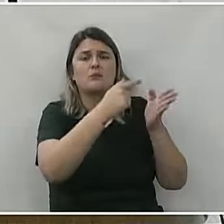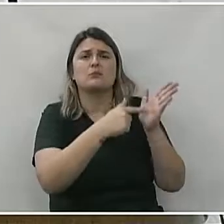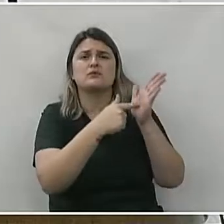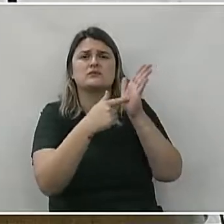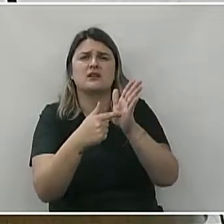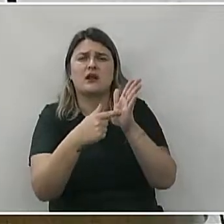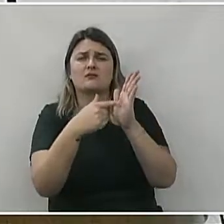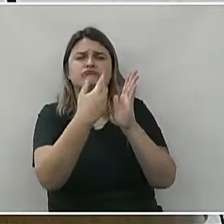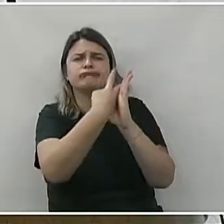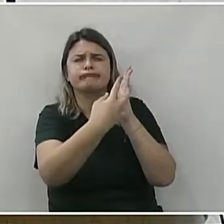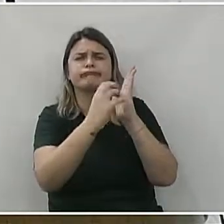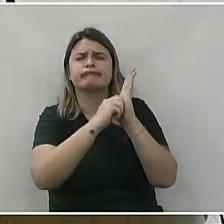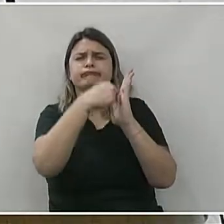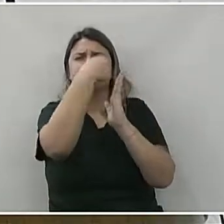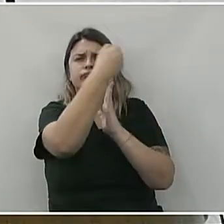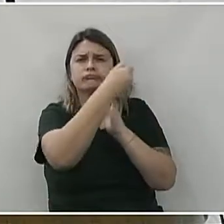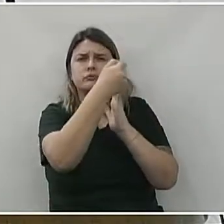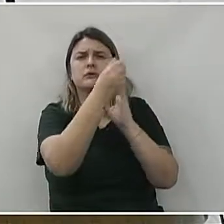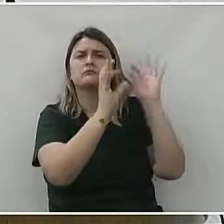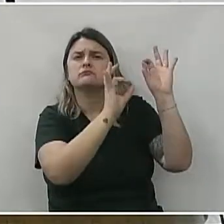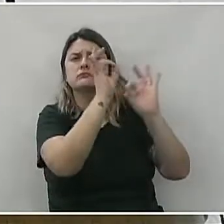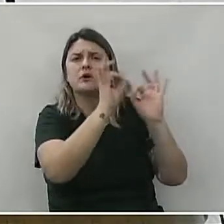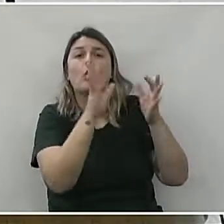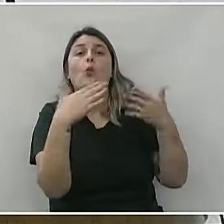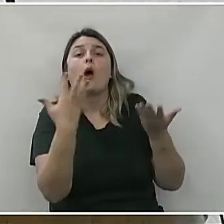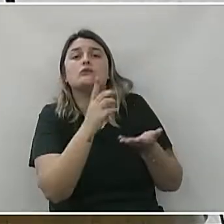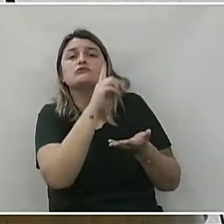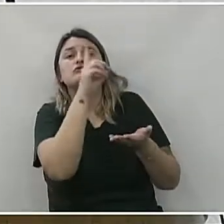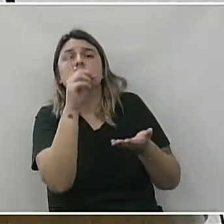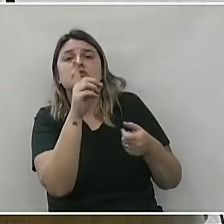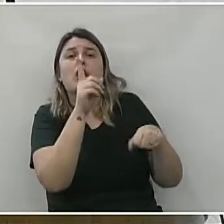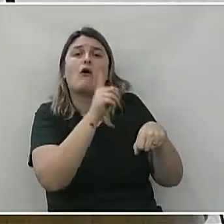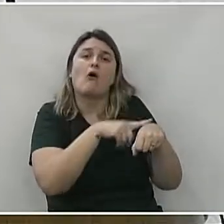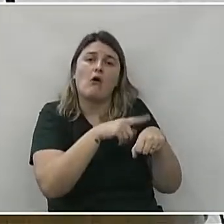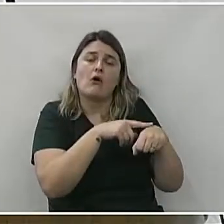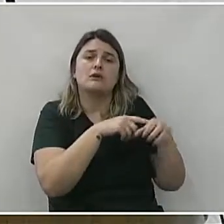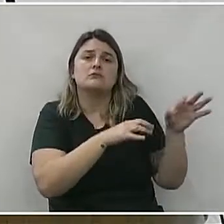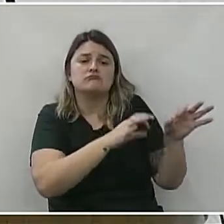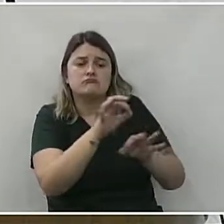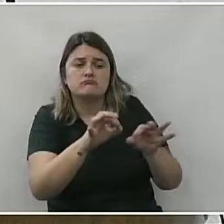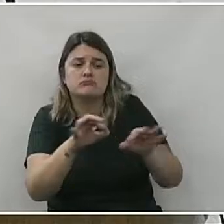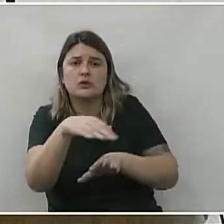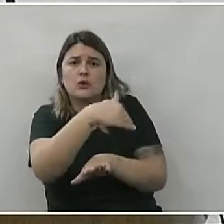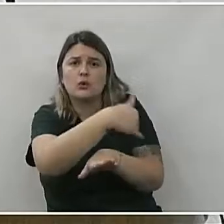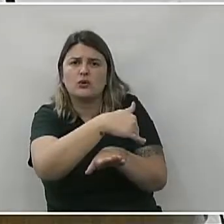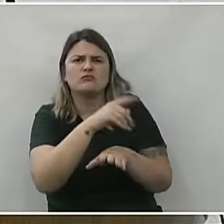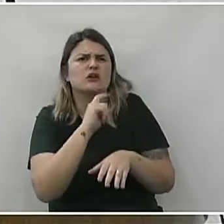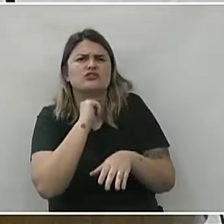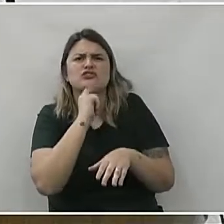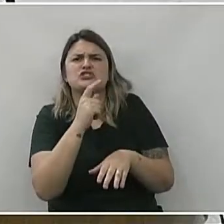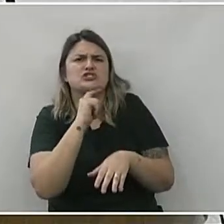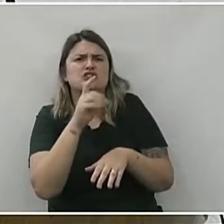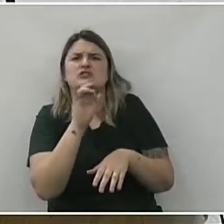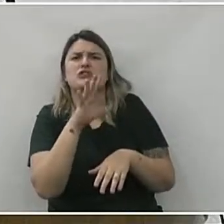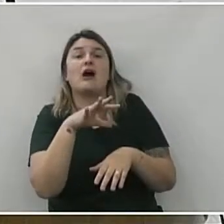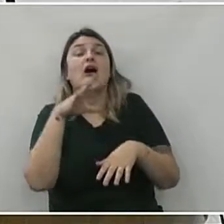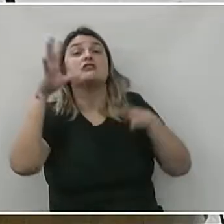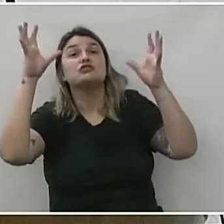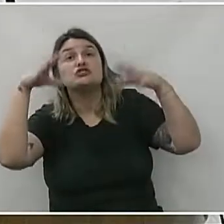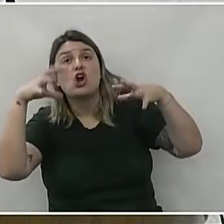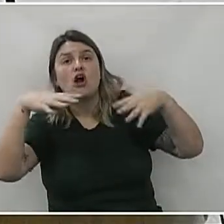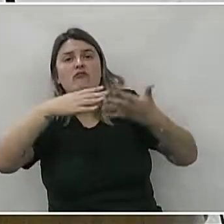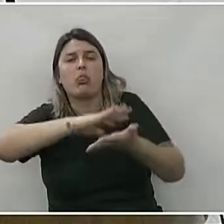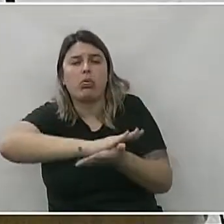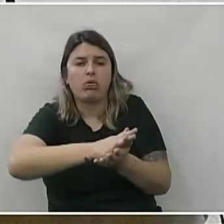um cronograma de planejamento, de manutenção dessas estradas, porque não adianta ir lá só depois que chove,